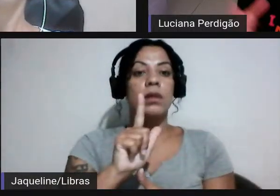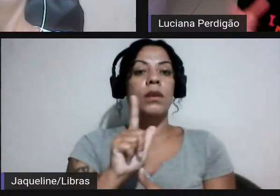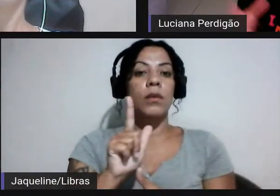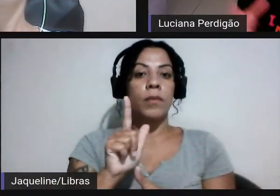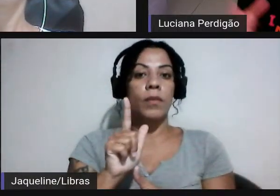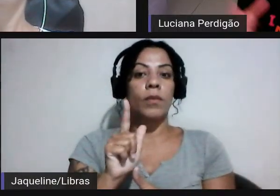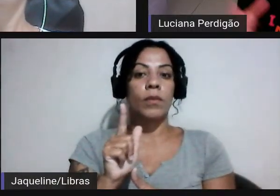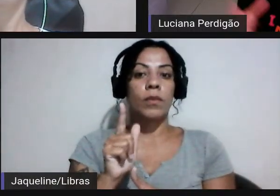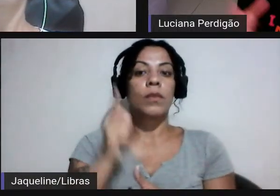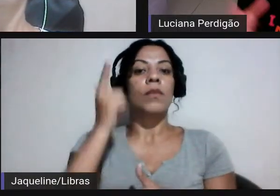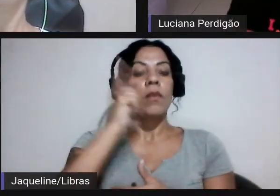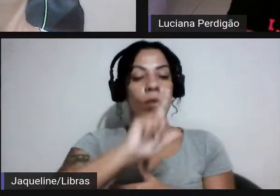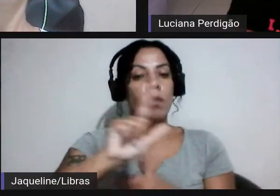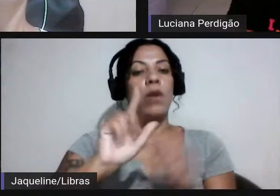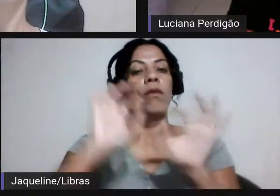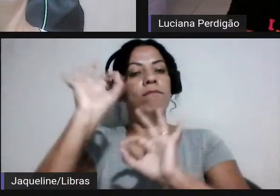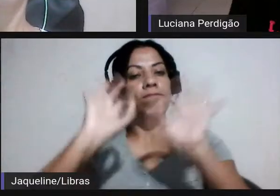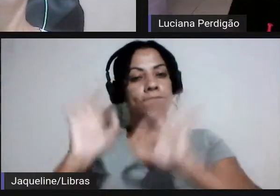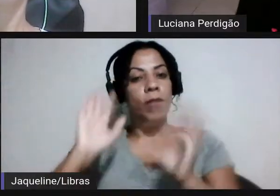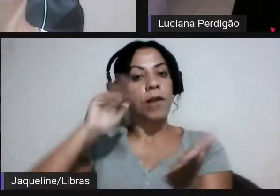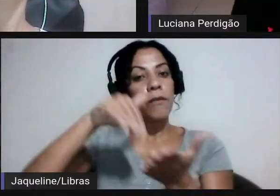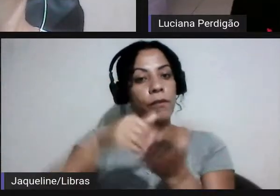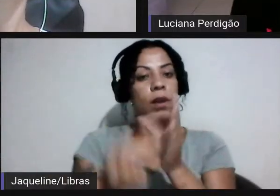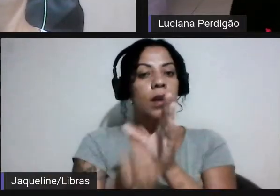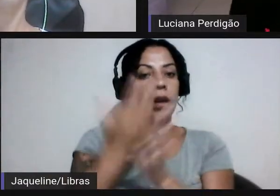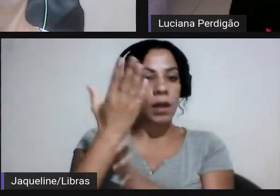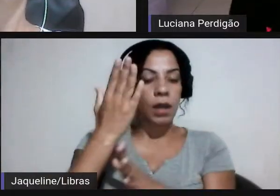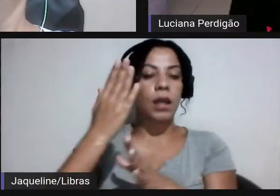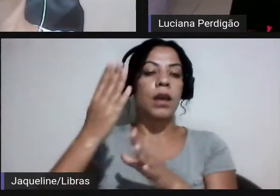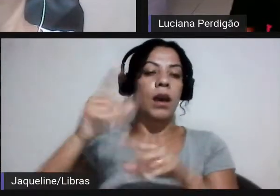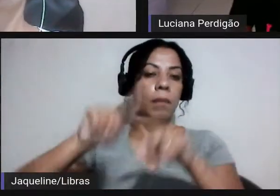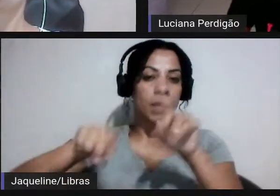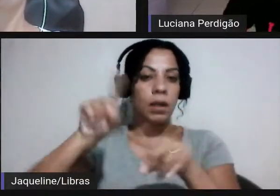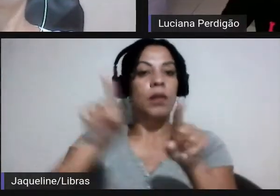poder o produto e poder escrever a ação.